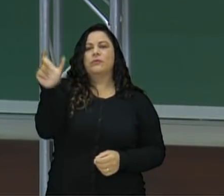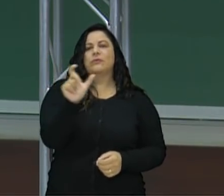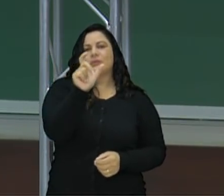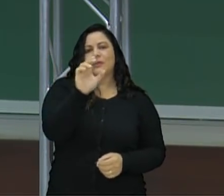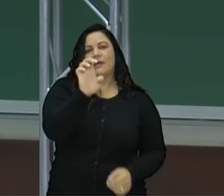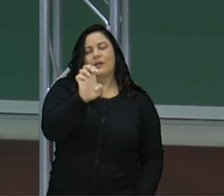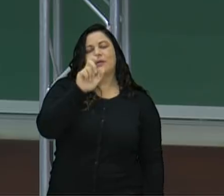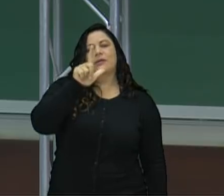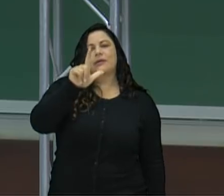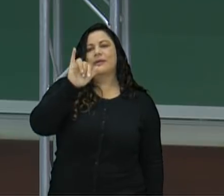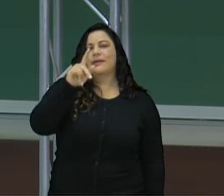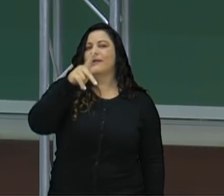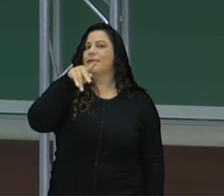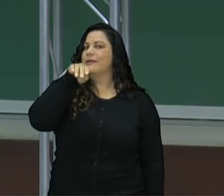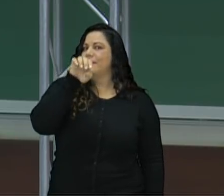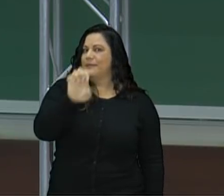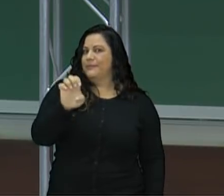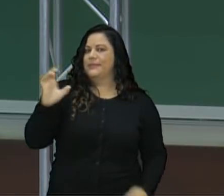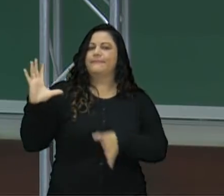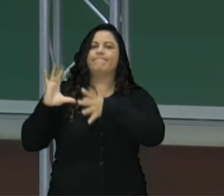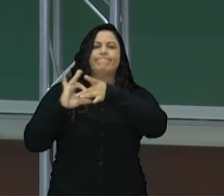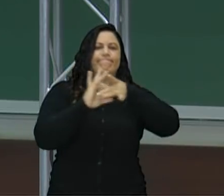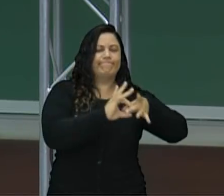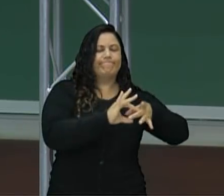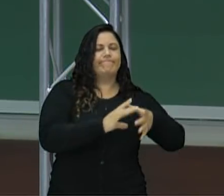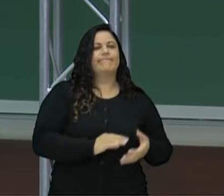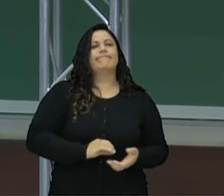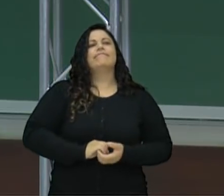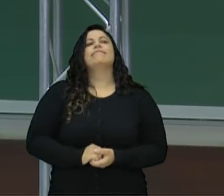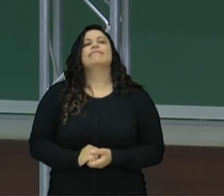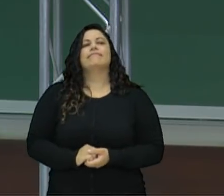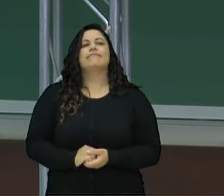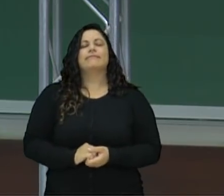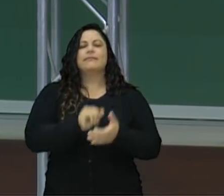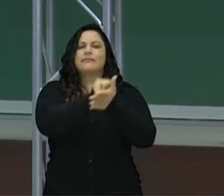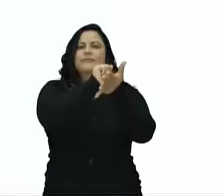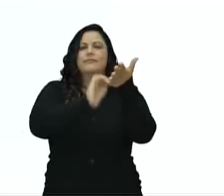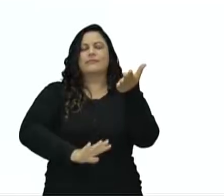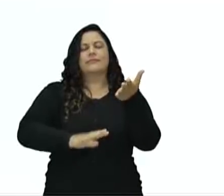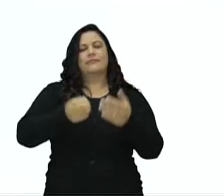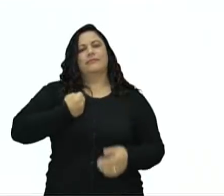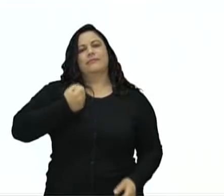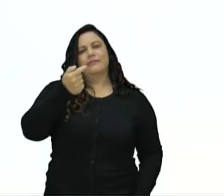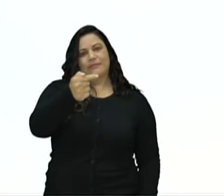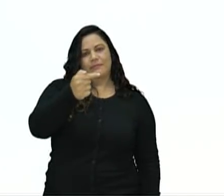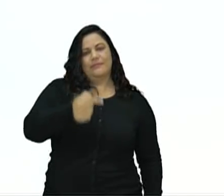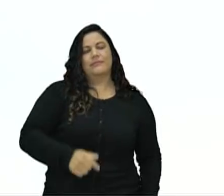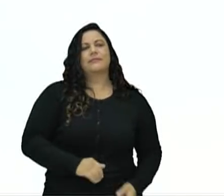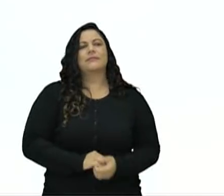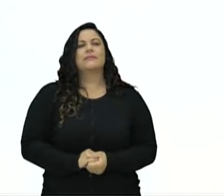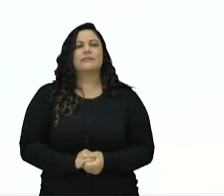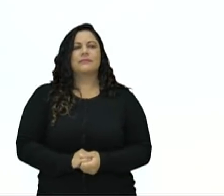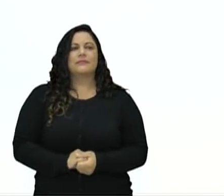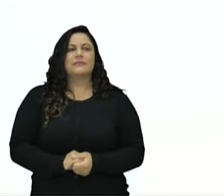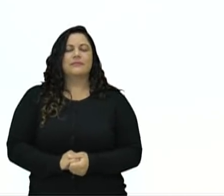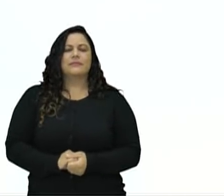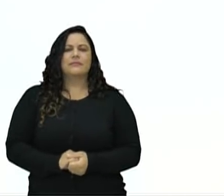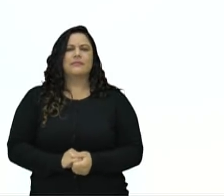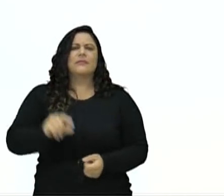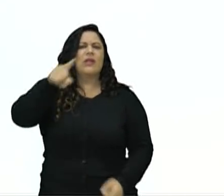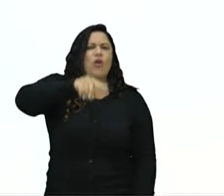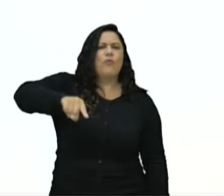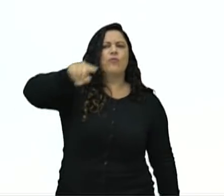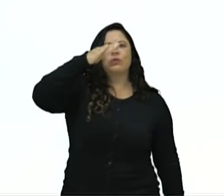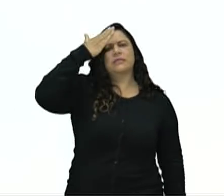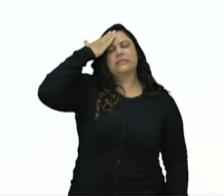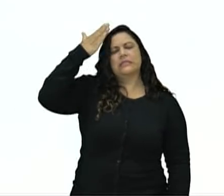atribuir maior coesão textual. Ok? Mais um exercício, exercício 7 agora. Vejam a frase. Como vocês sabem, a Semana